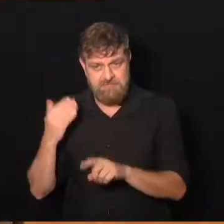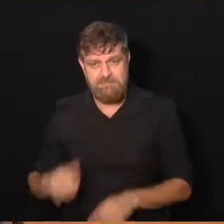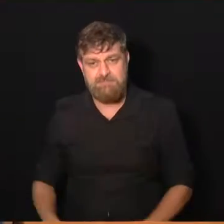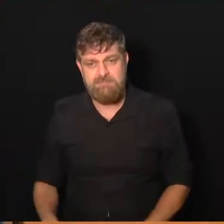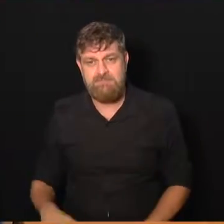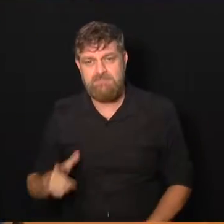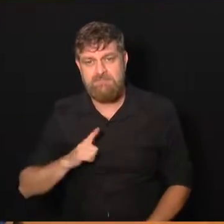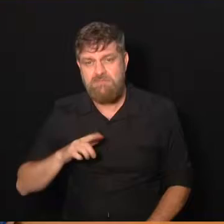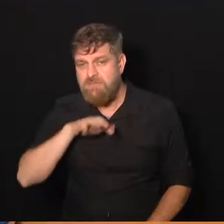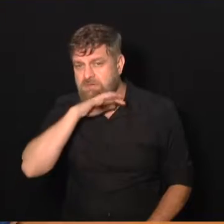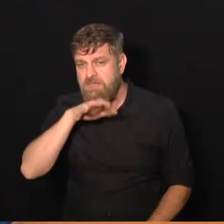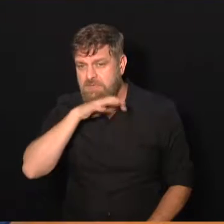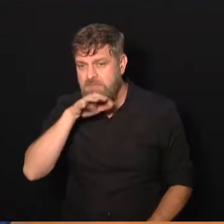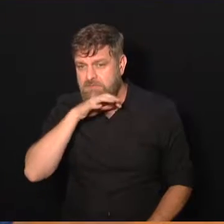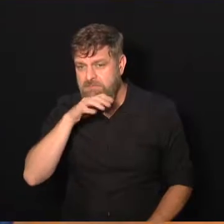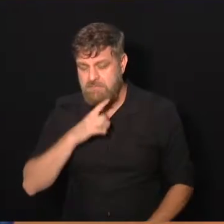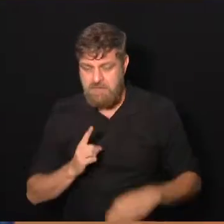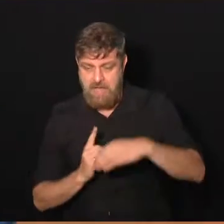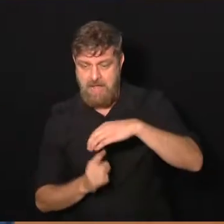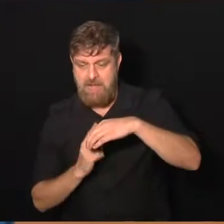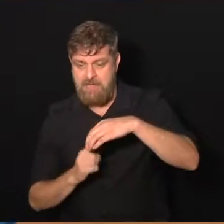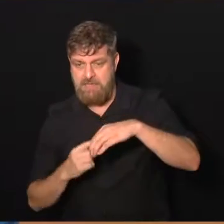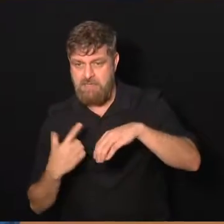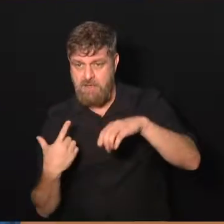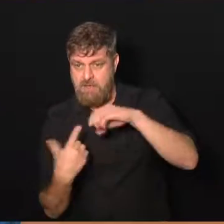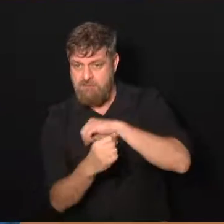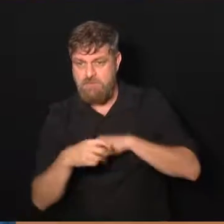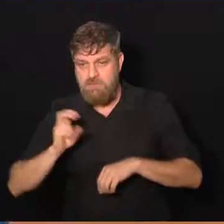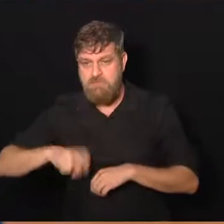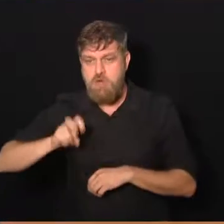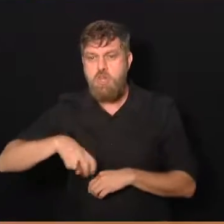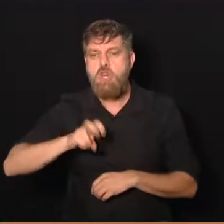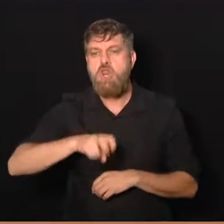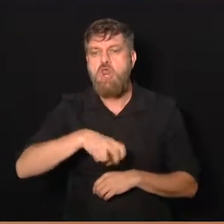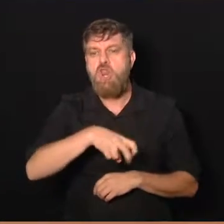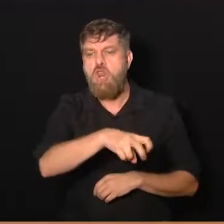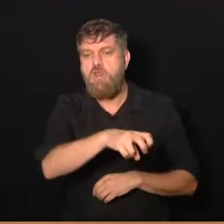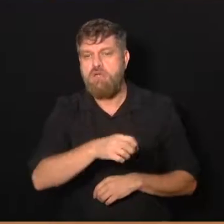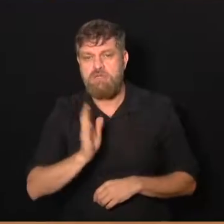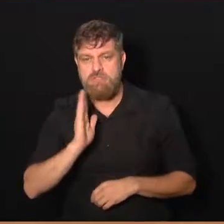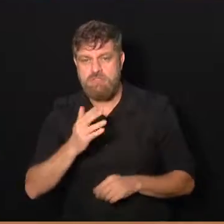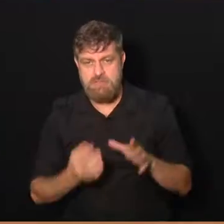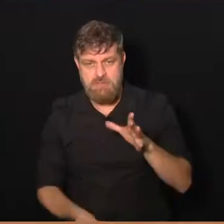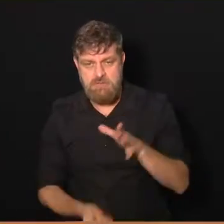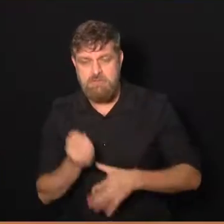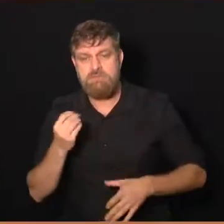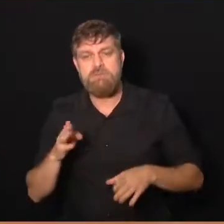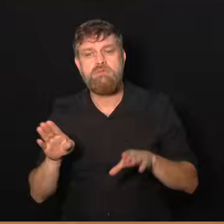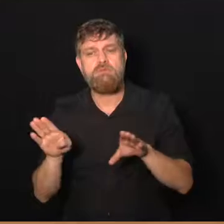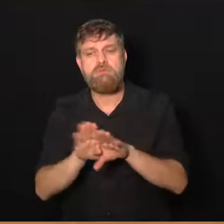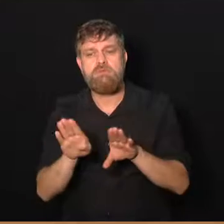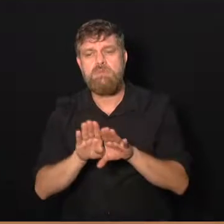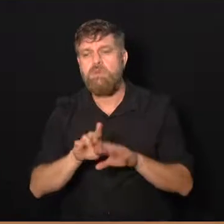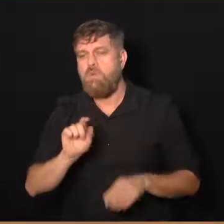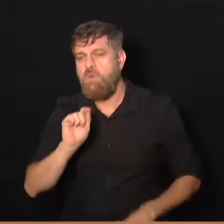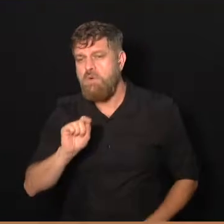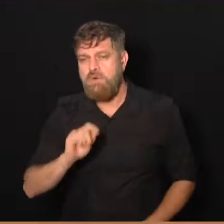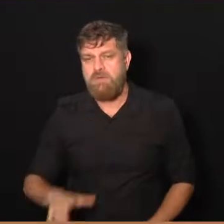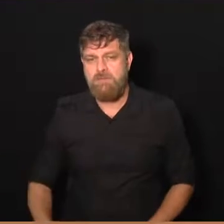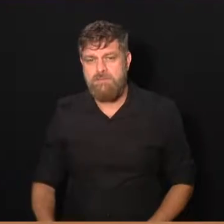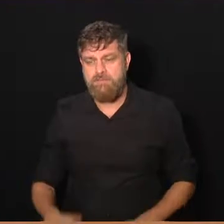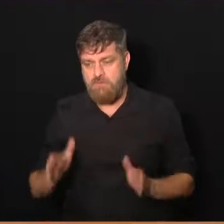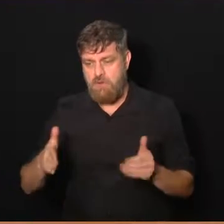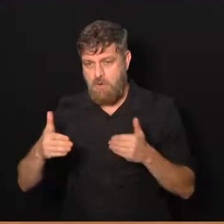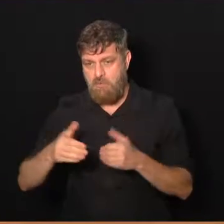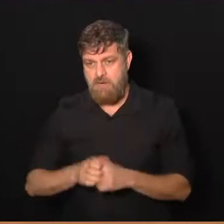de animais que fugiram em clínicas veterinárias, e já ocorreu também de fugir de pet